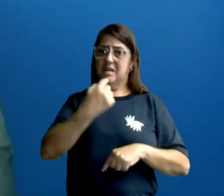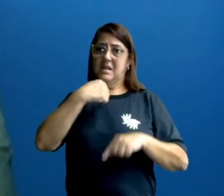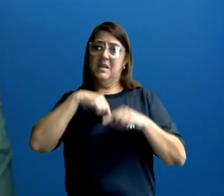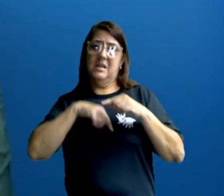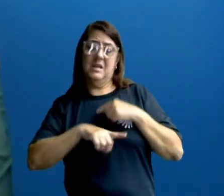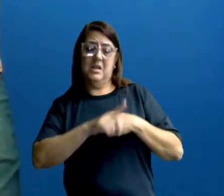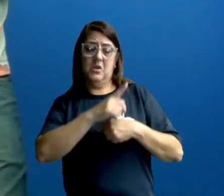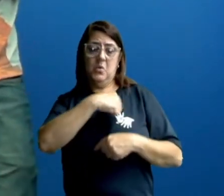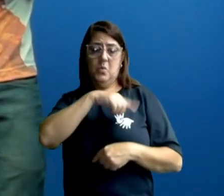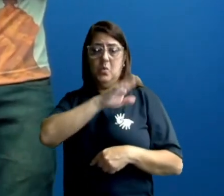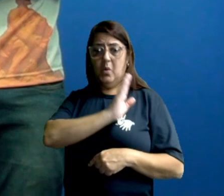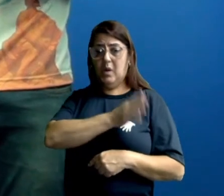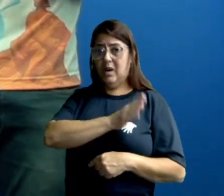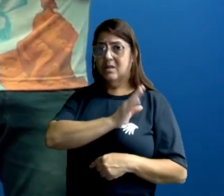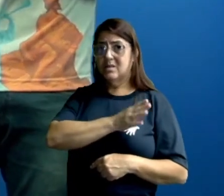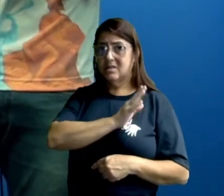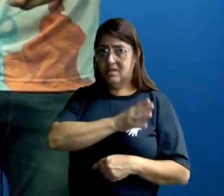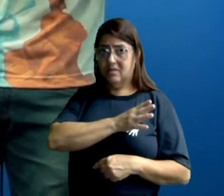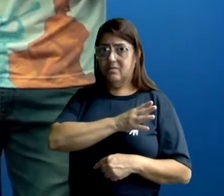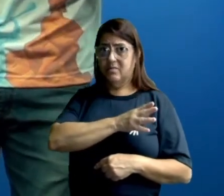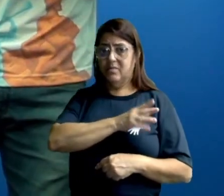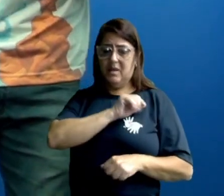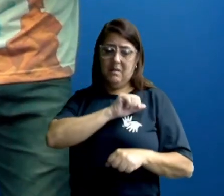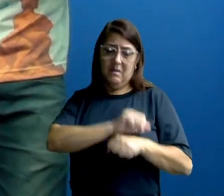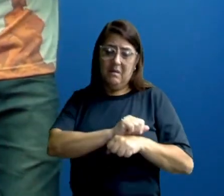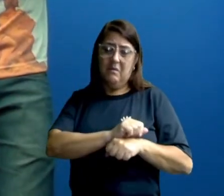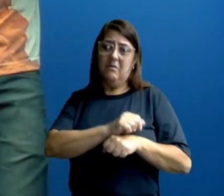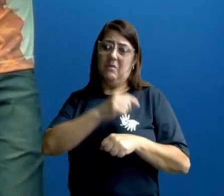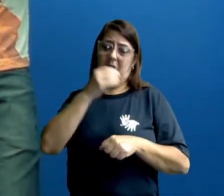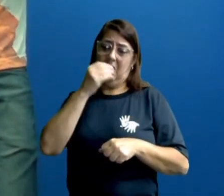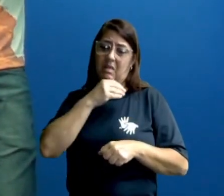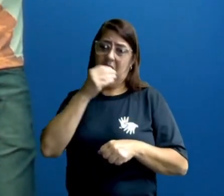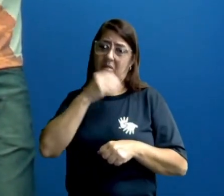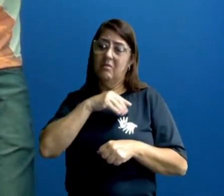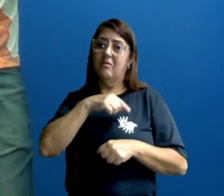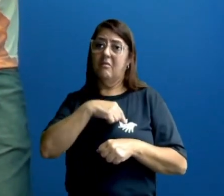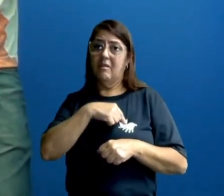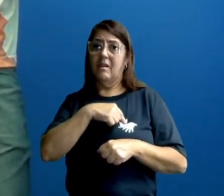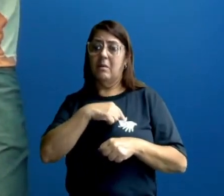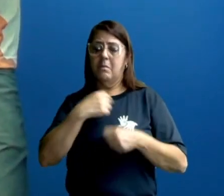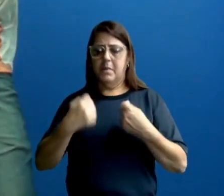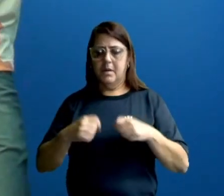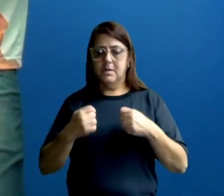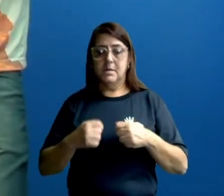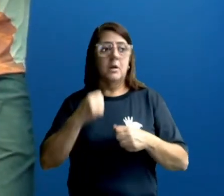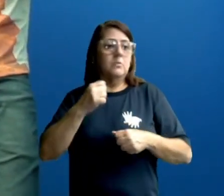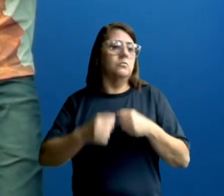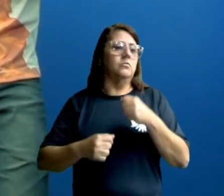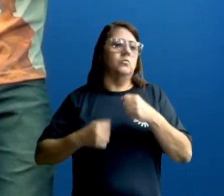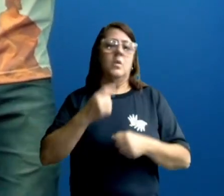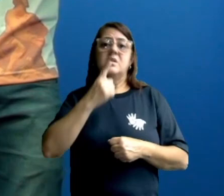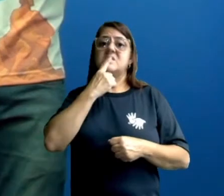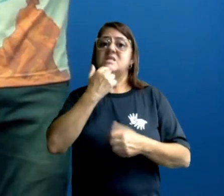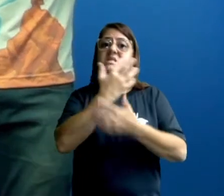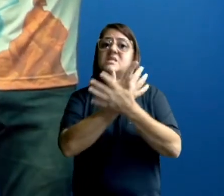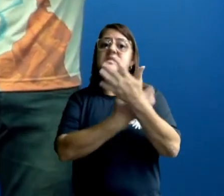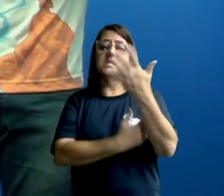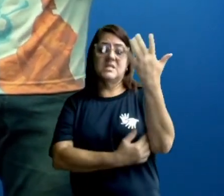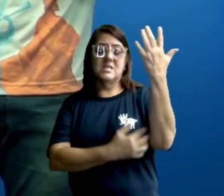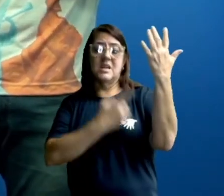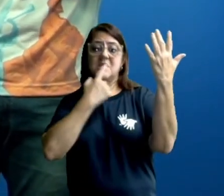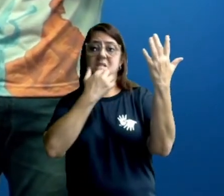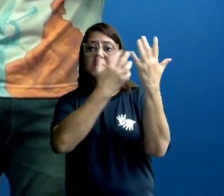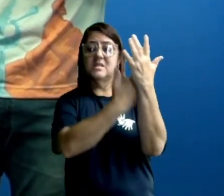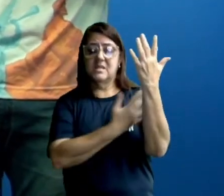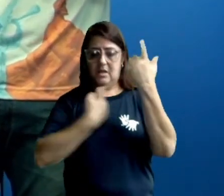com o nosso coração, tá certo? Quando a gente não pratica atividade física, quando a gente não coloca o nosso sangue para circular, a gente acaba